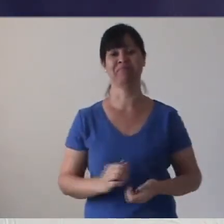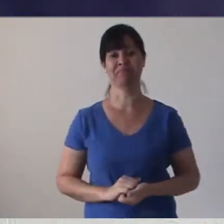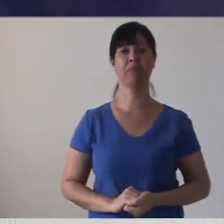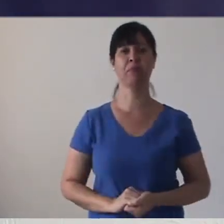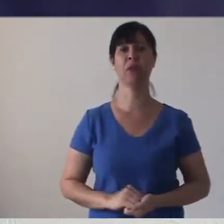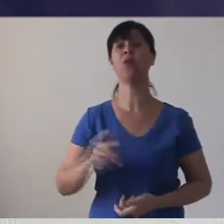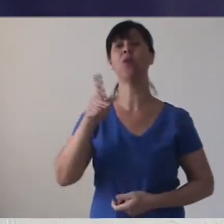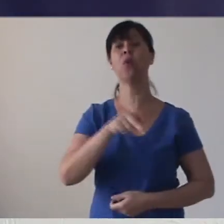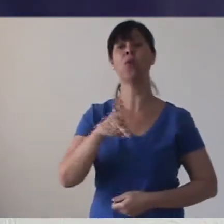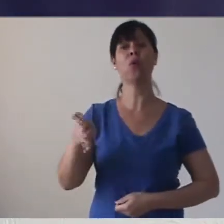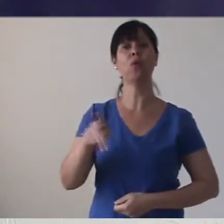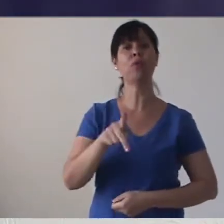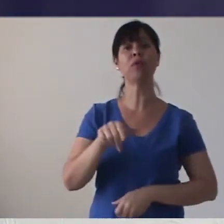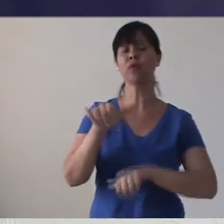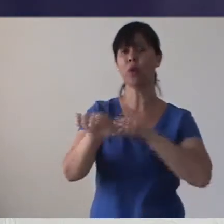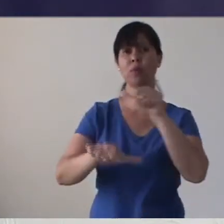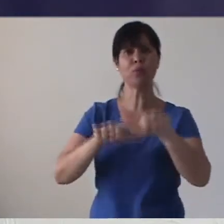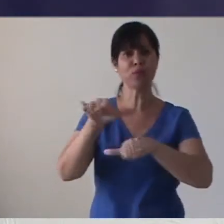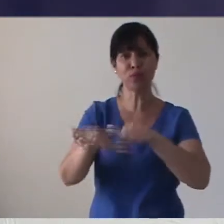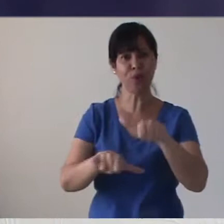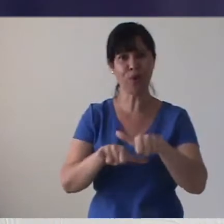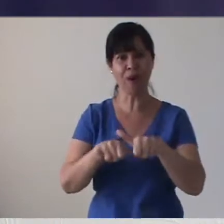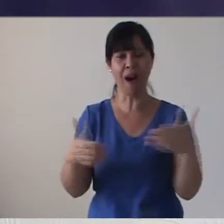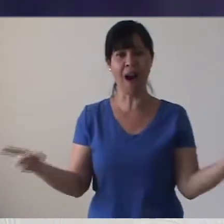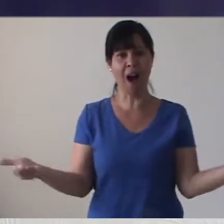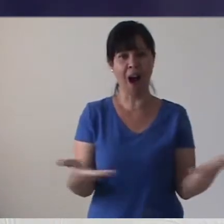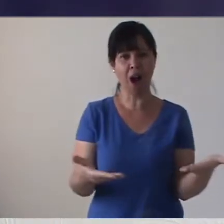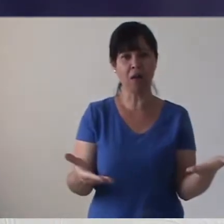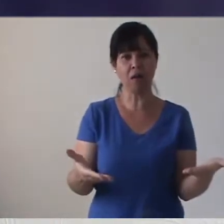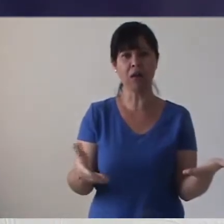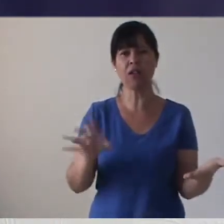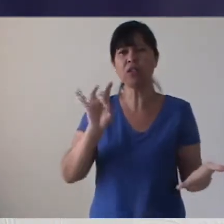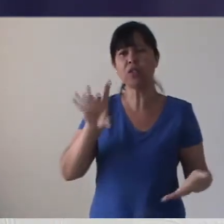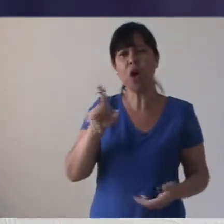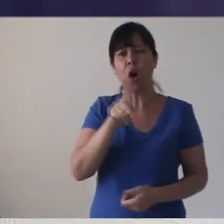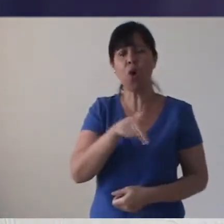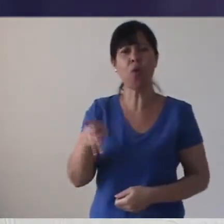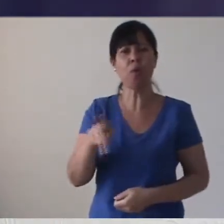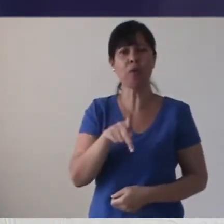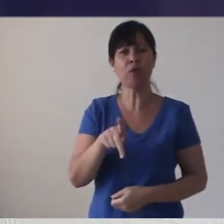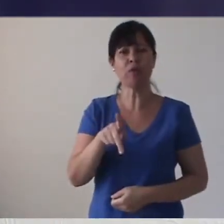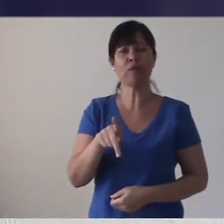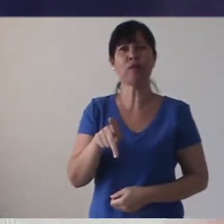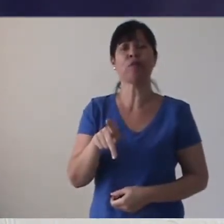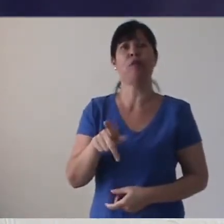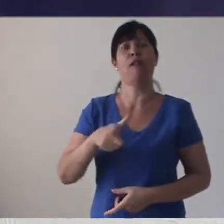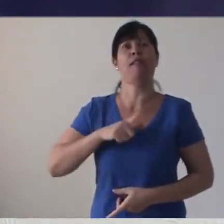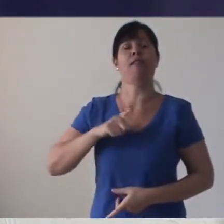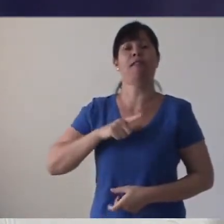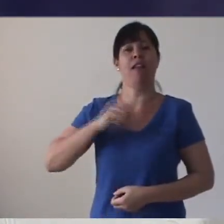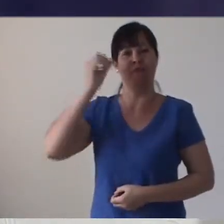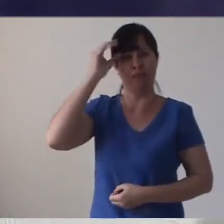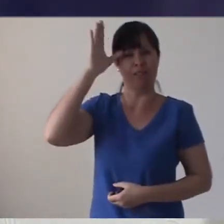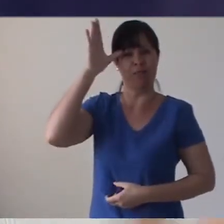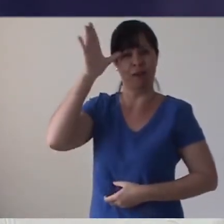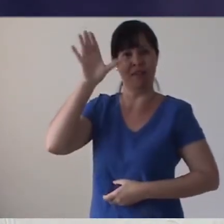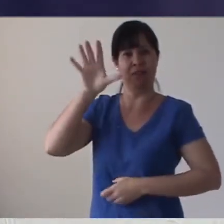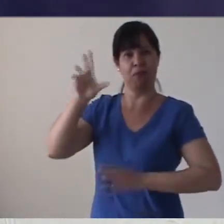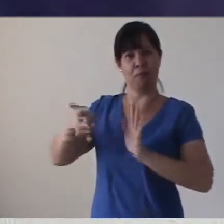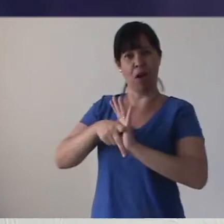O professor mudou. O professor agora, ele não é mais o detentor ele não é mais o detentor do